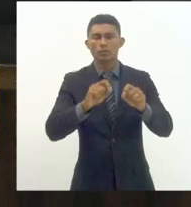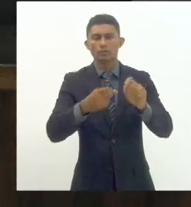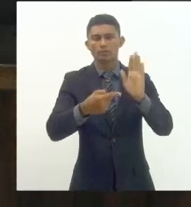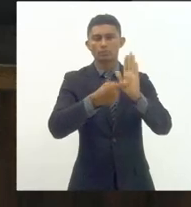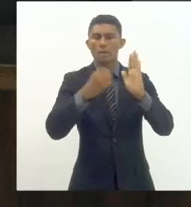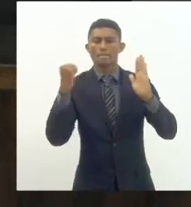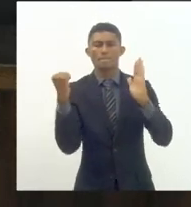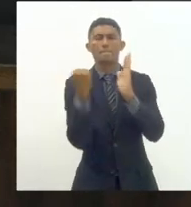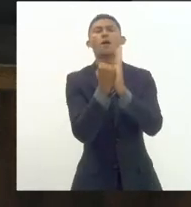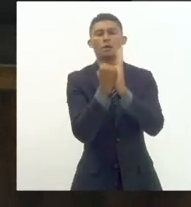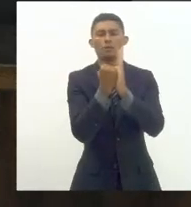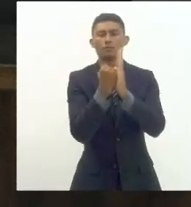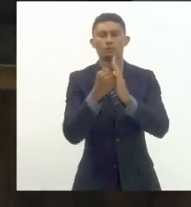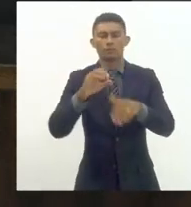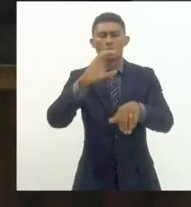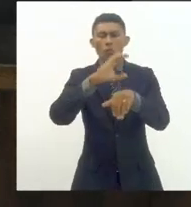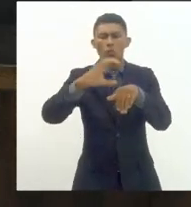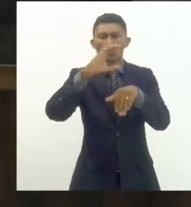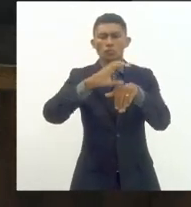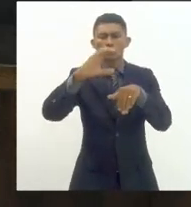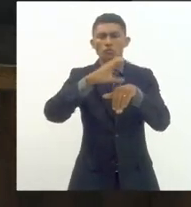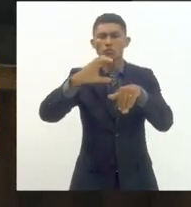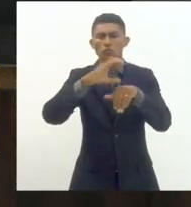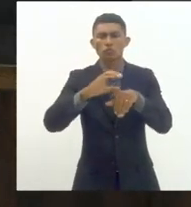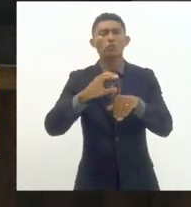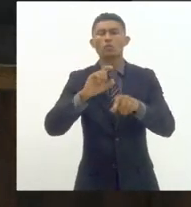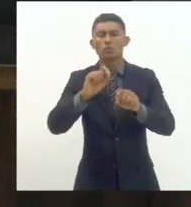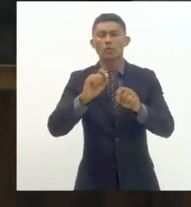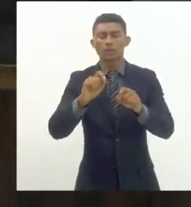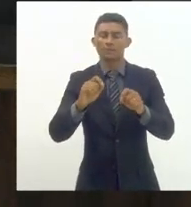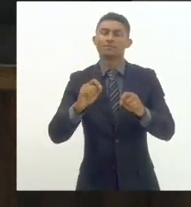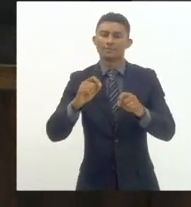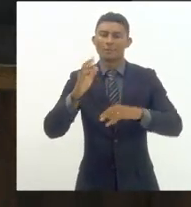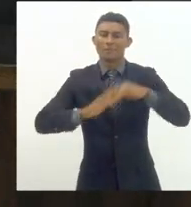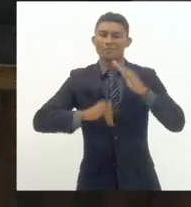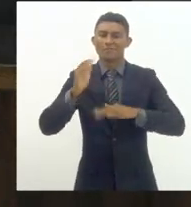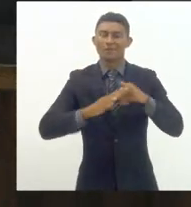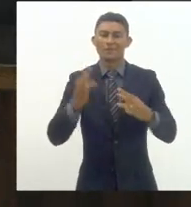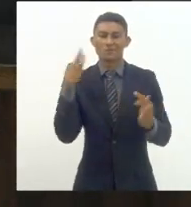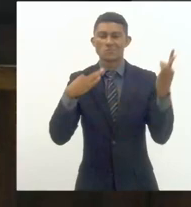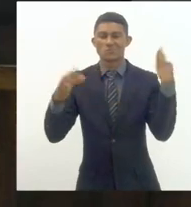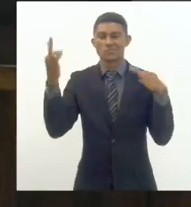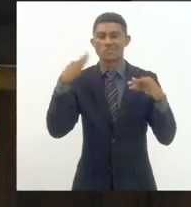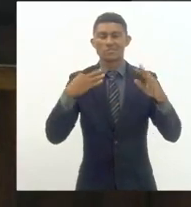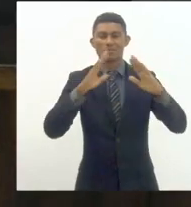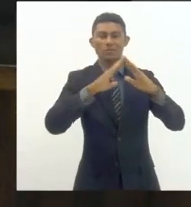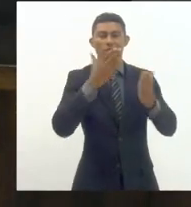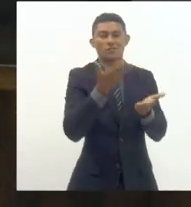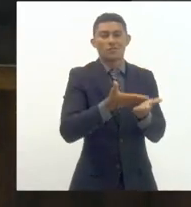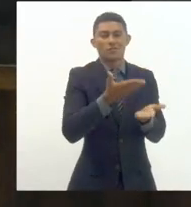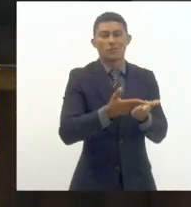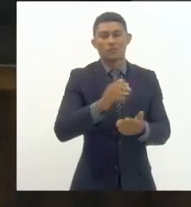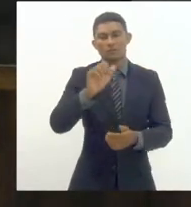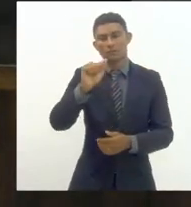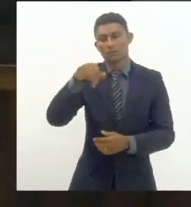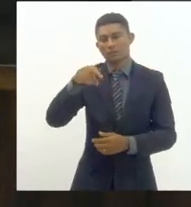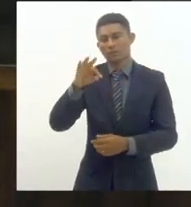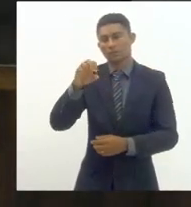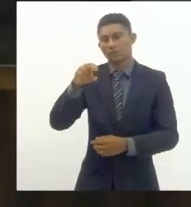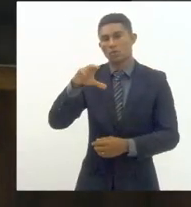cursos profissionalizantes de técnico de turismo e guia de turismo no Colégio Antônio Prado Júnior, pendendo de